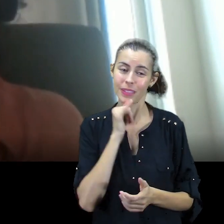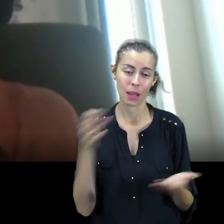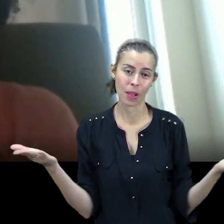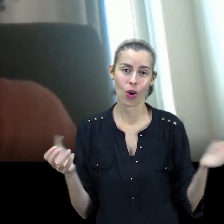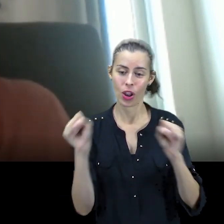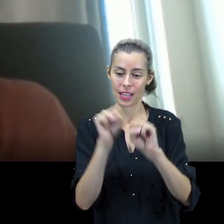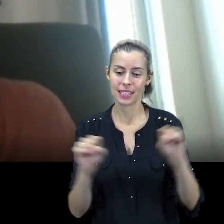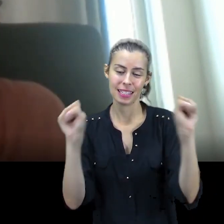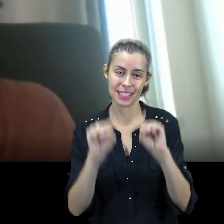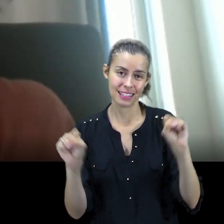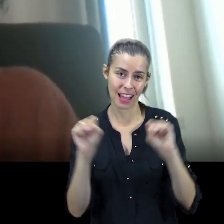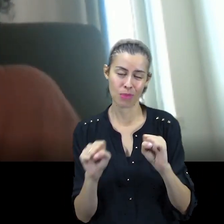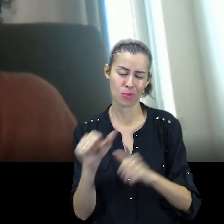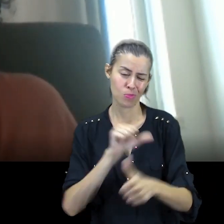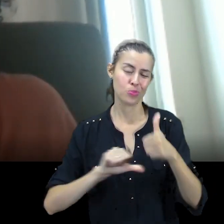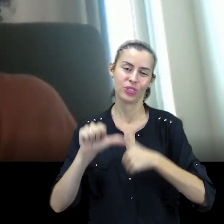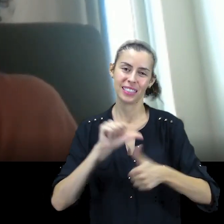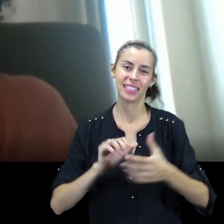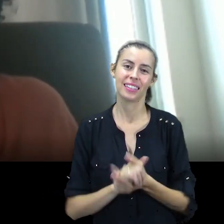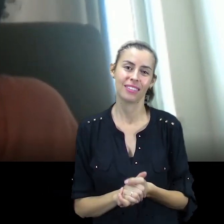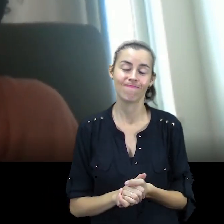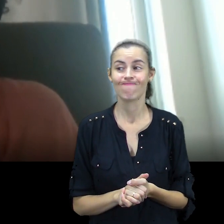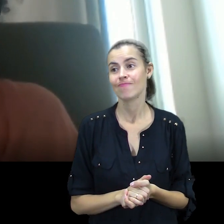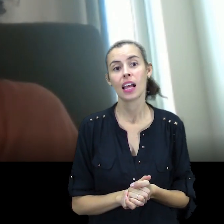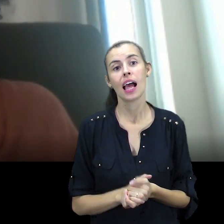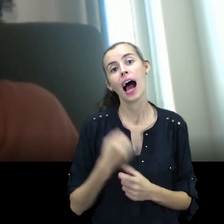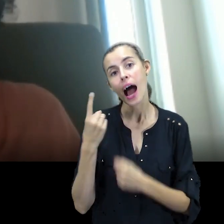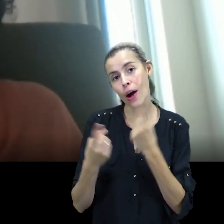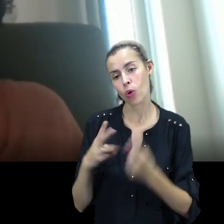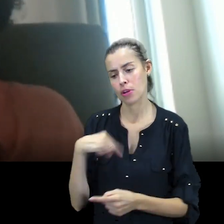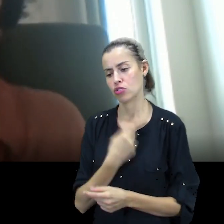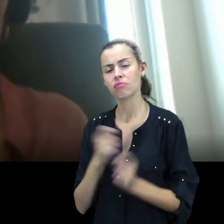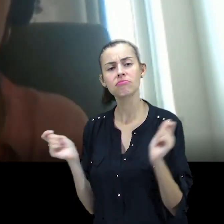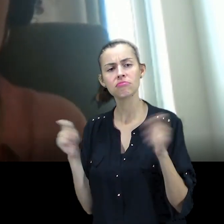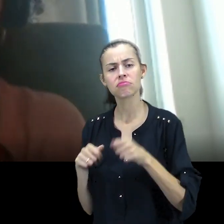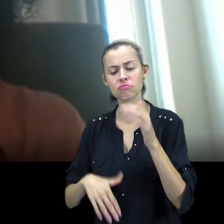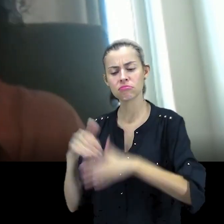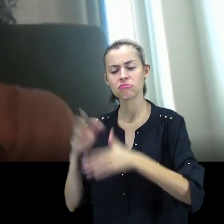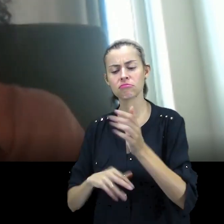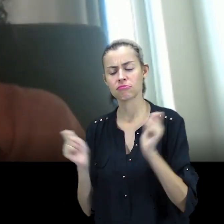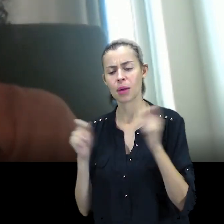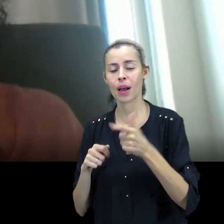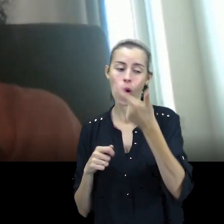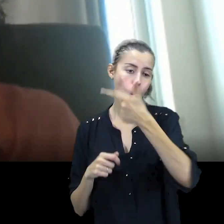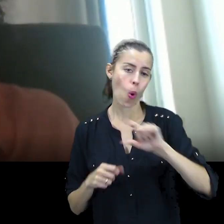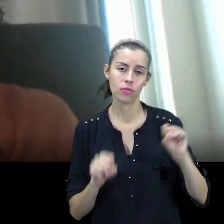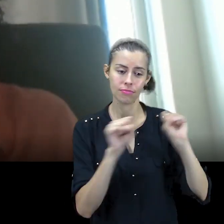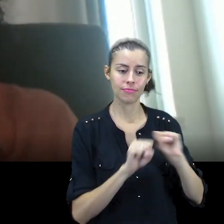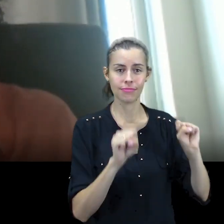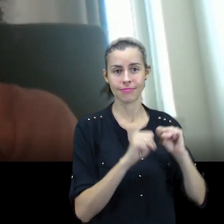o sistema acadêmico que a gente vai mudar não monitora. E aí a gente está vendo como é que vai fazer